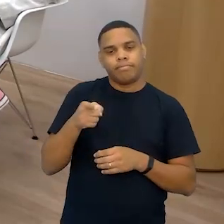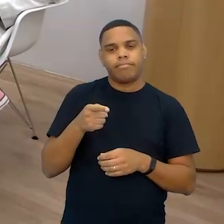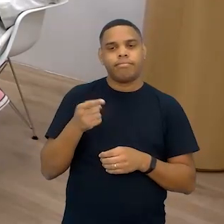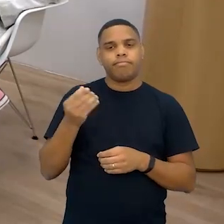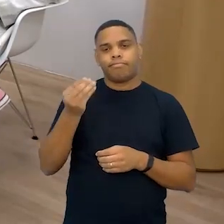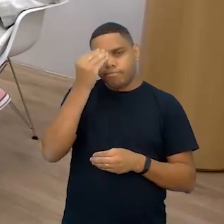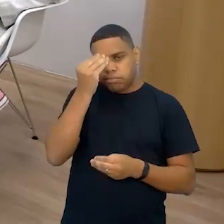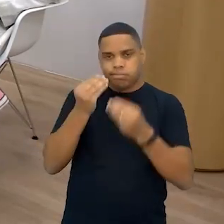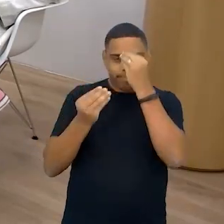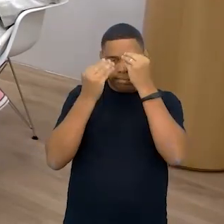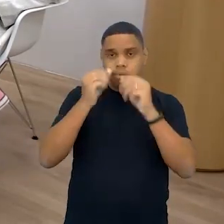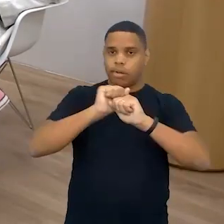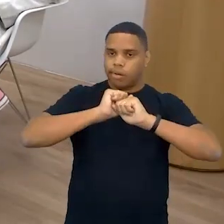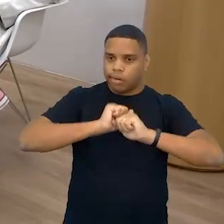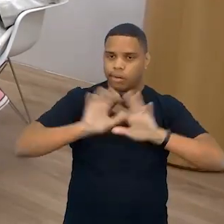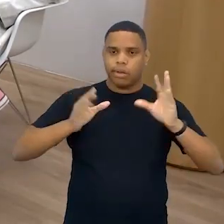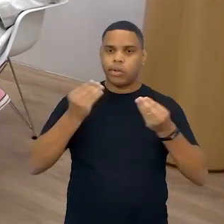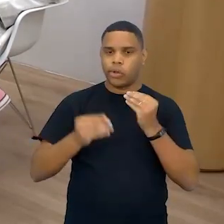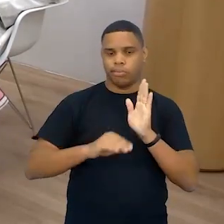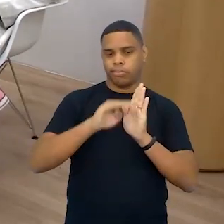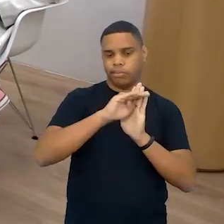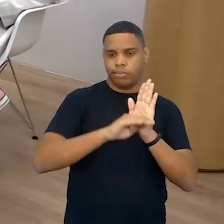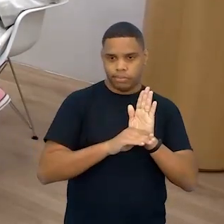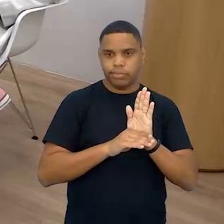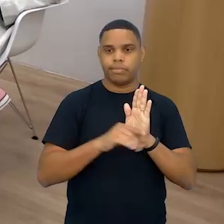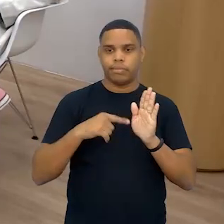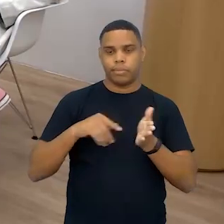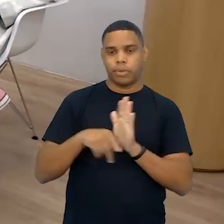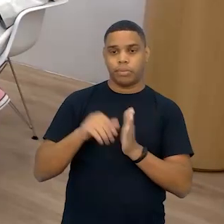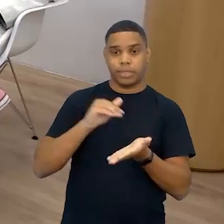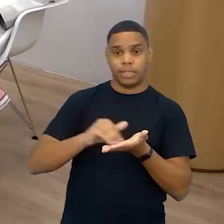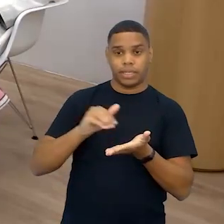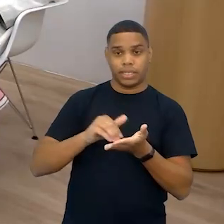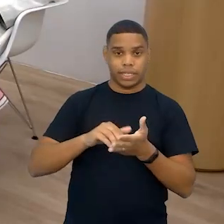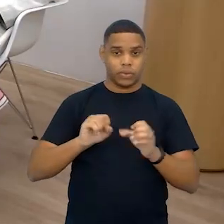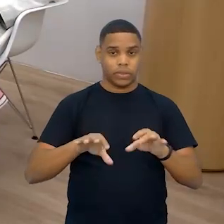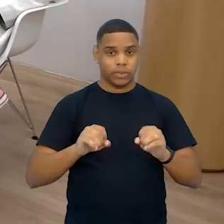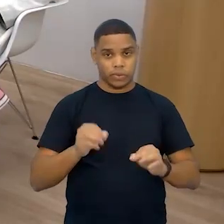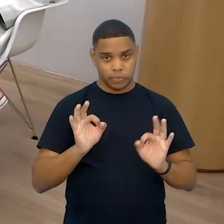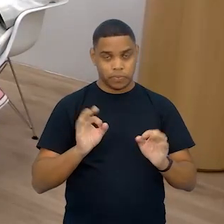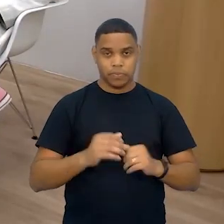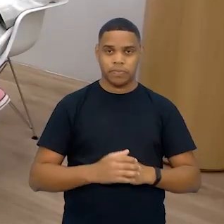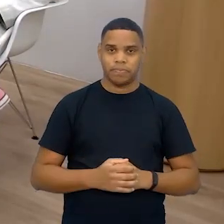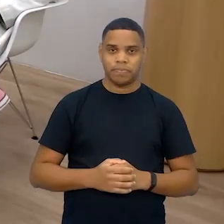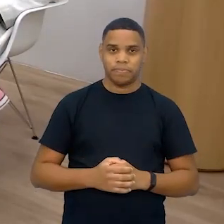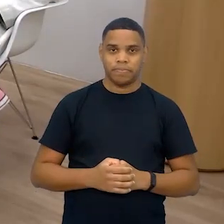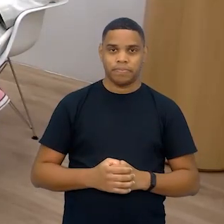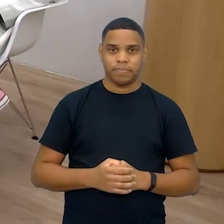cada vez mais claro esse programa que está vindo da Secretaria da Educação, tá certo?